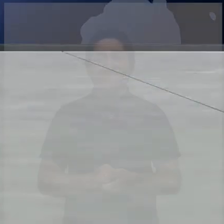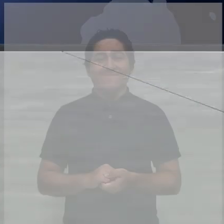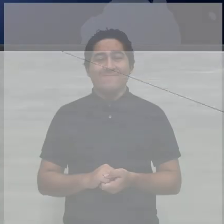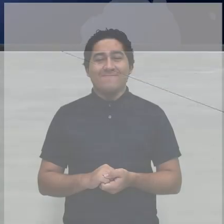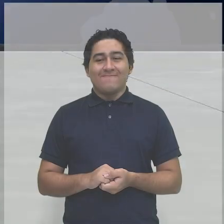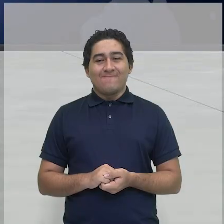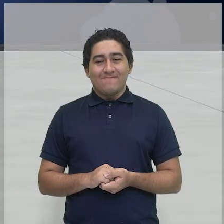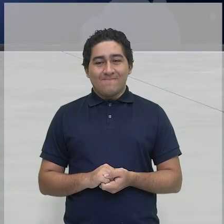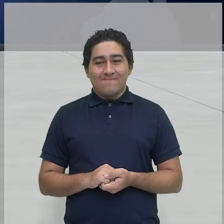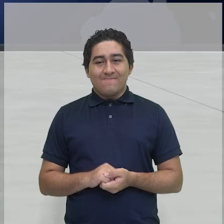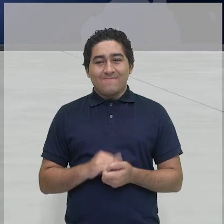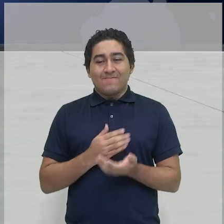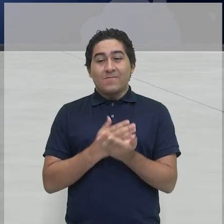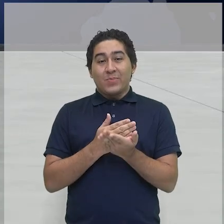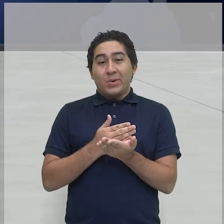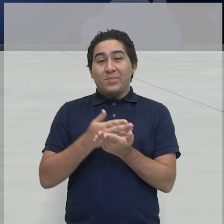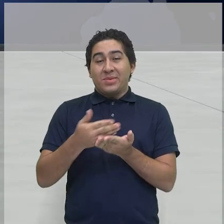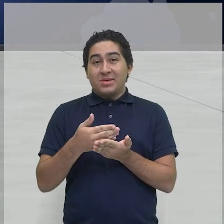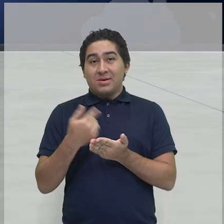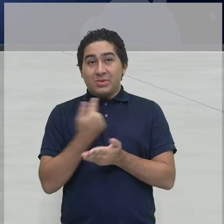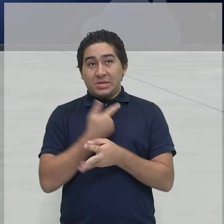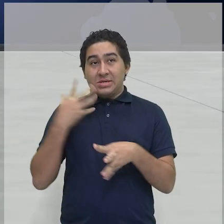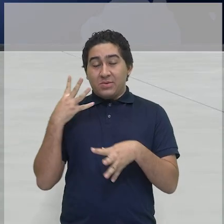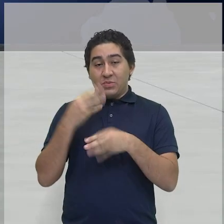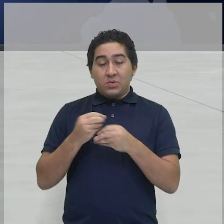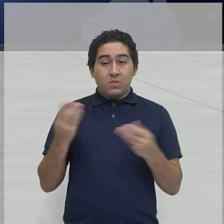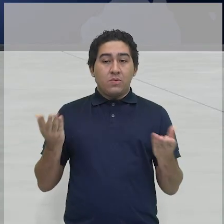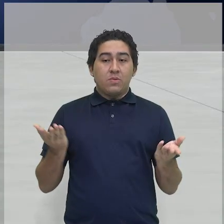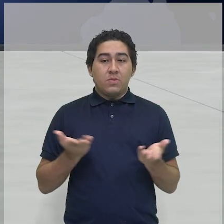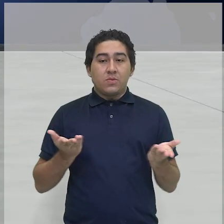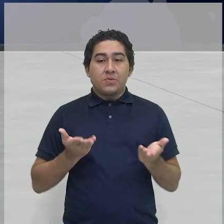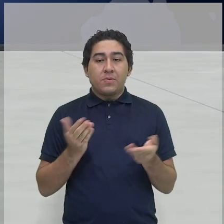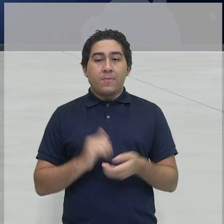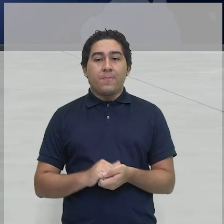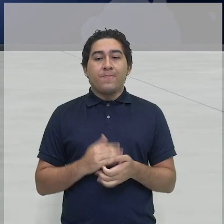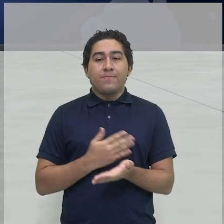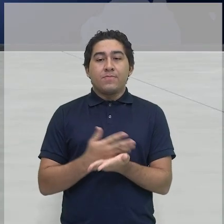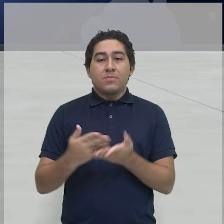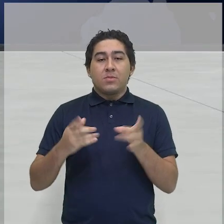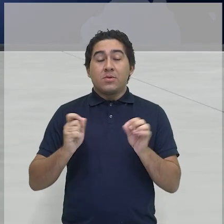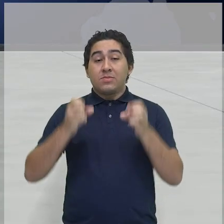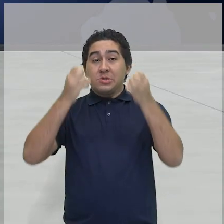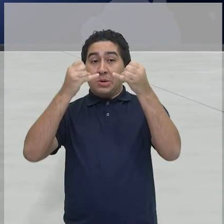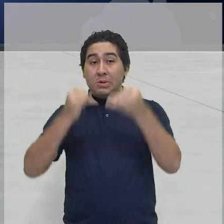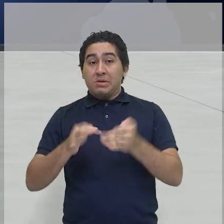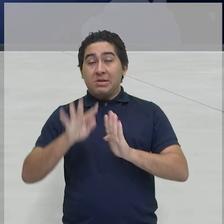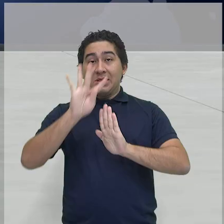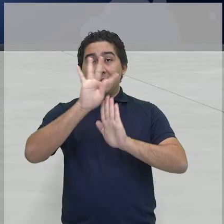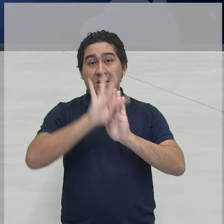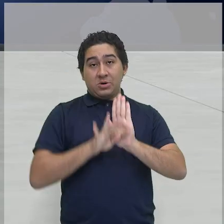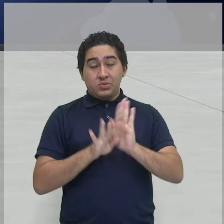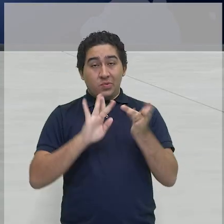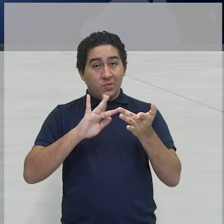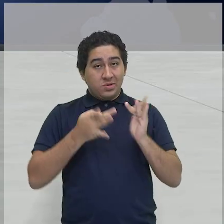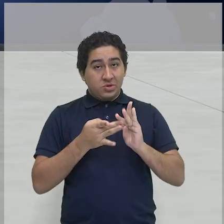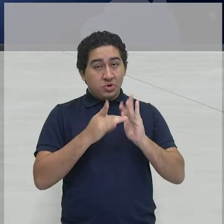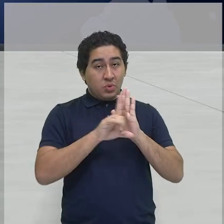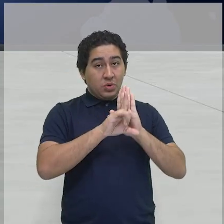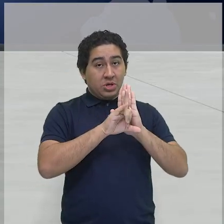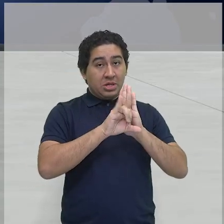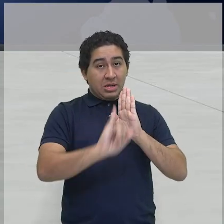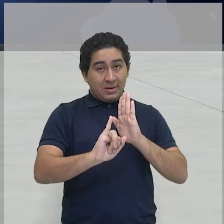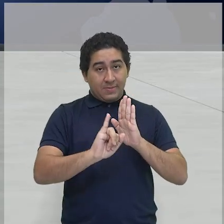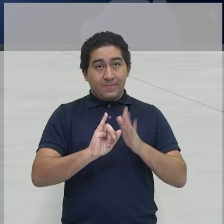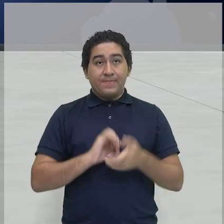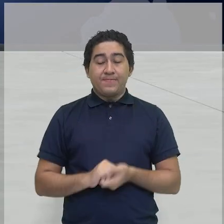E para iniciarmos a nossa revisão de hoje, vamos começar falando sobre textos legais, ok? Quando eu